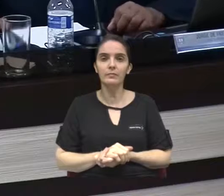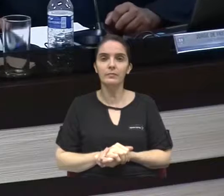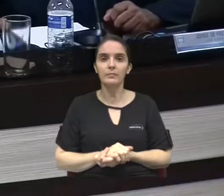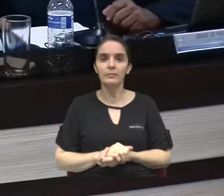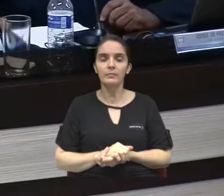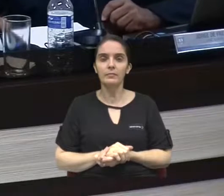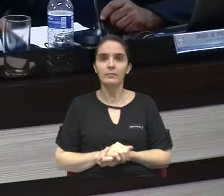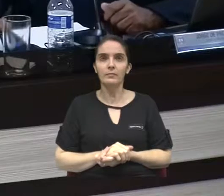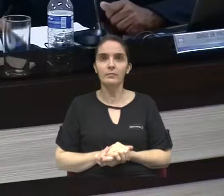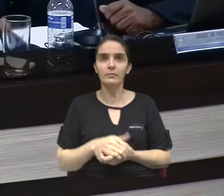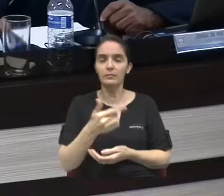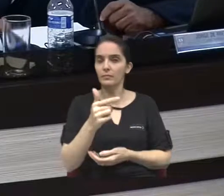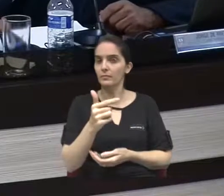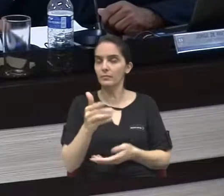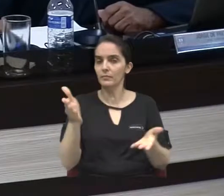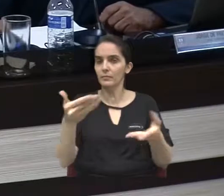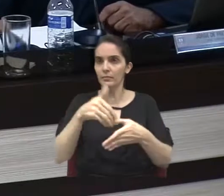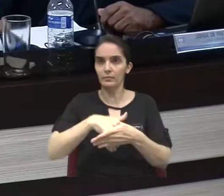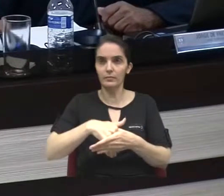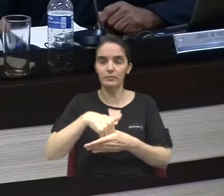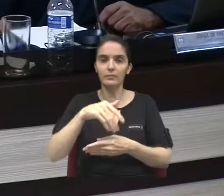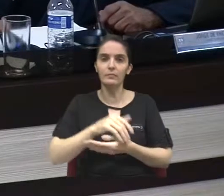Não havendo, vai à votação.